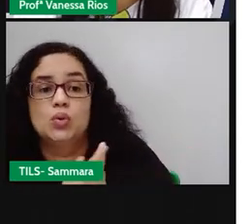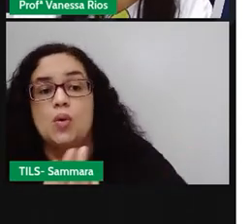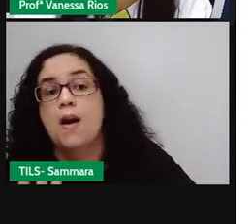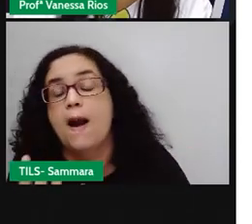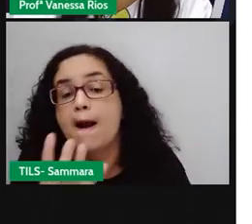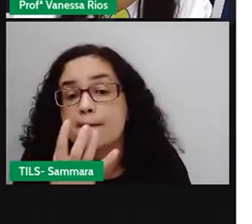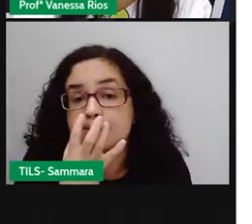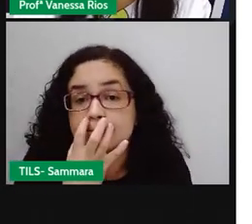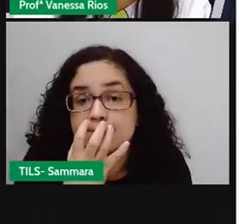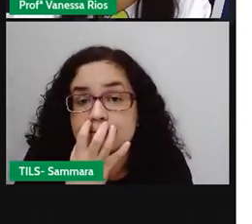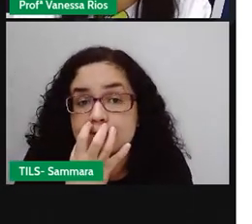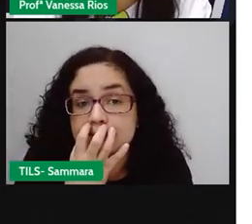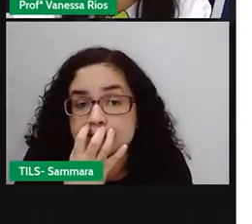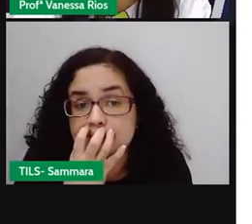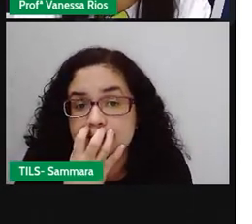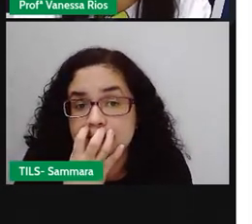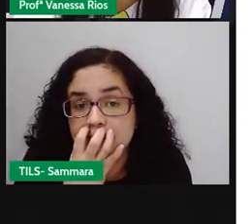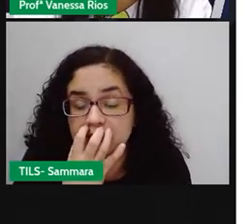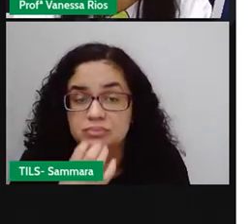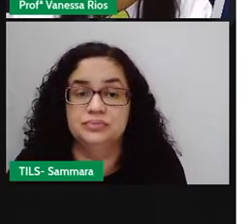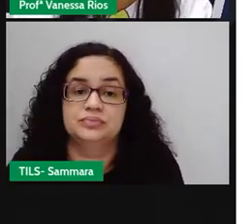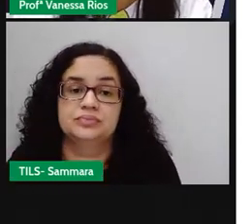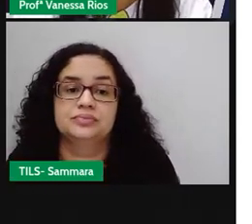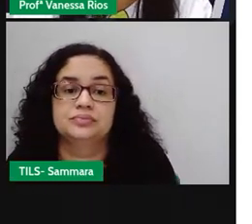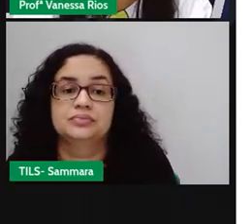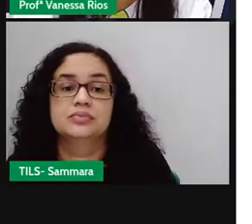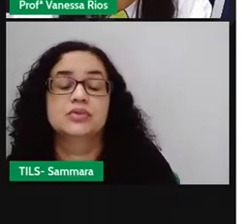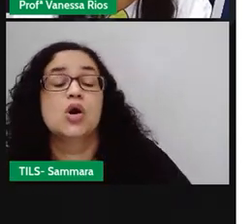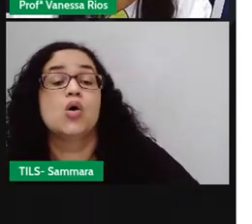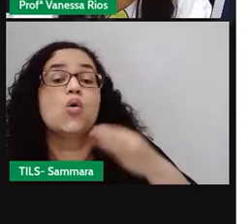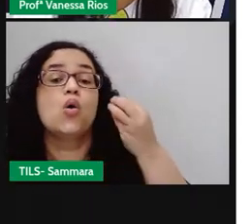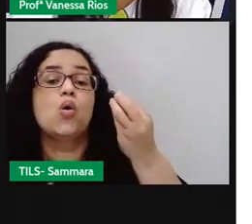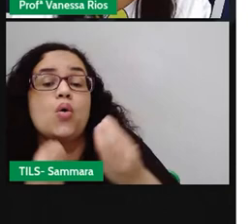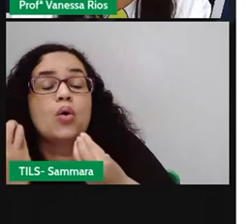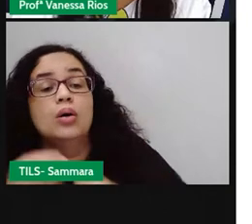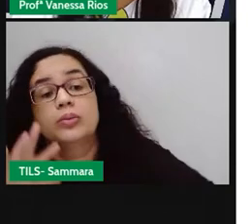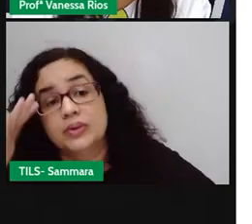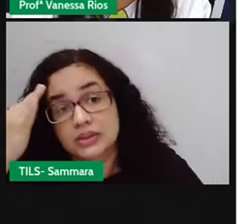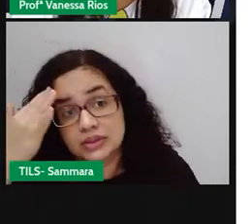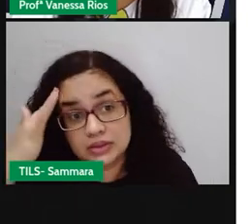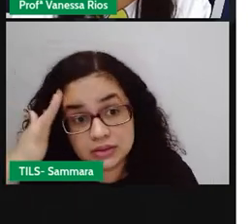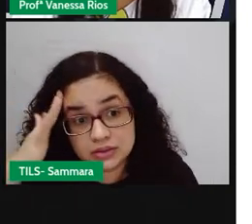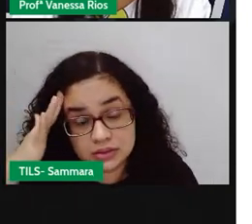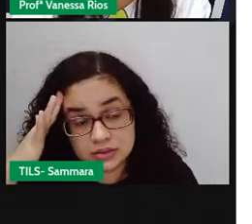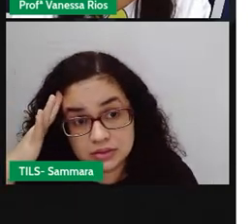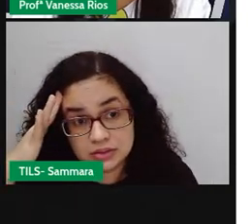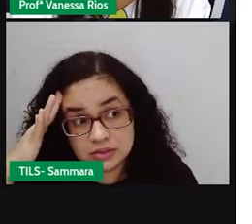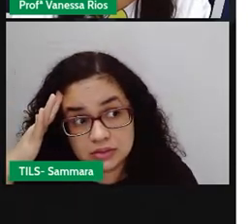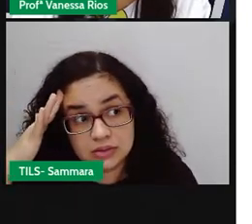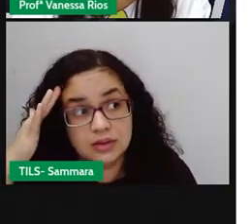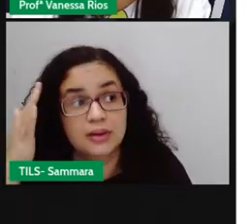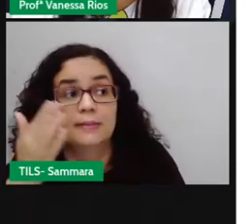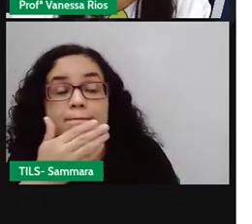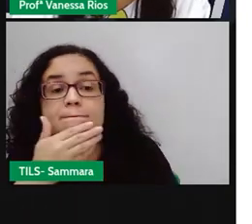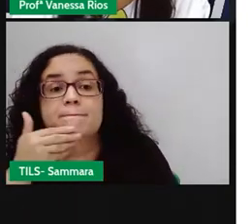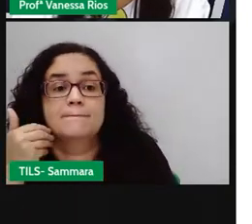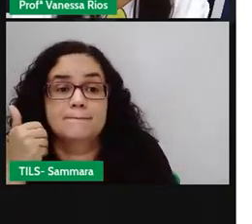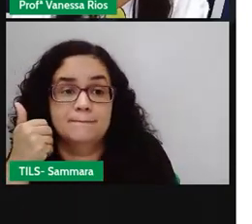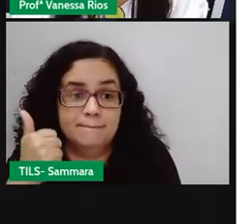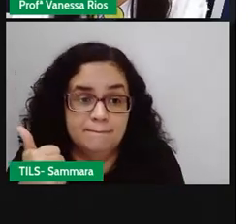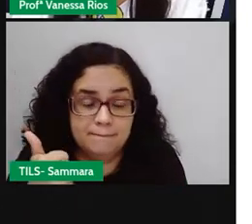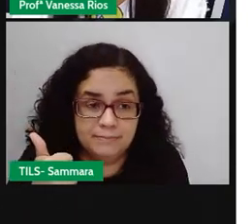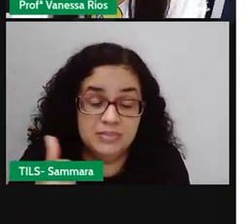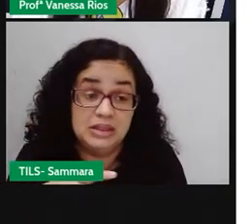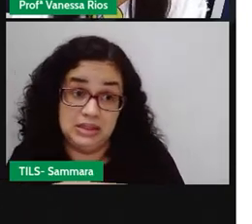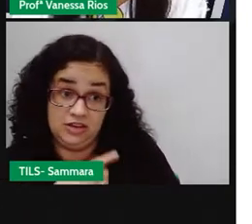cachorro tivesse aparecido? Como ela poderia compreender a lição de tratar melhor os outros e ainda